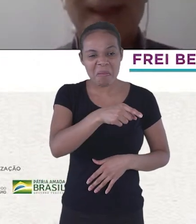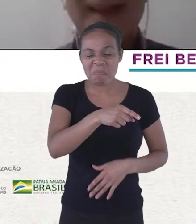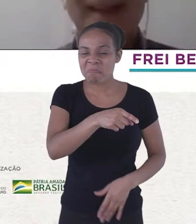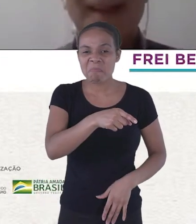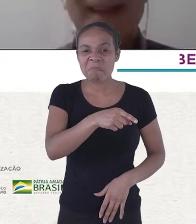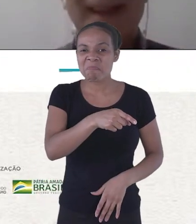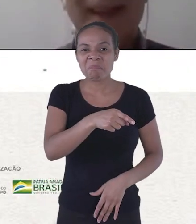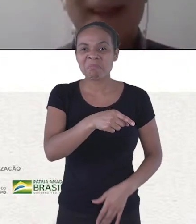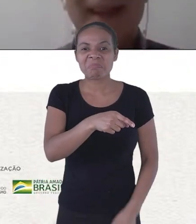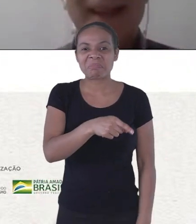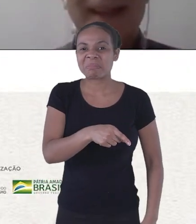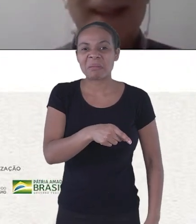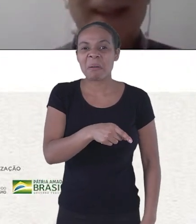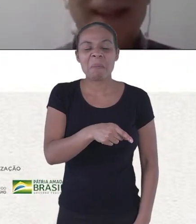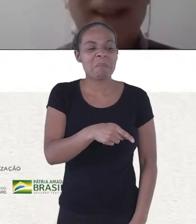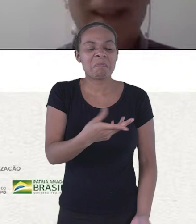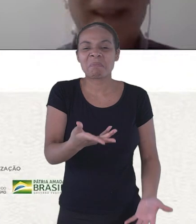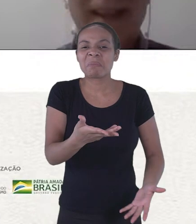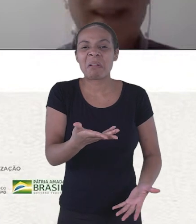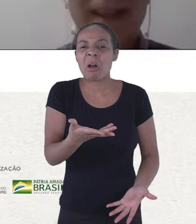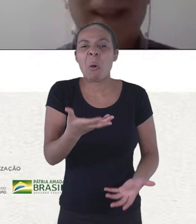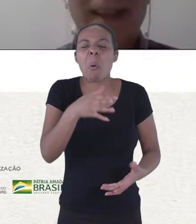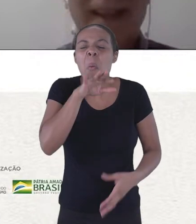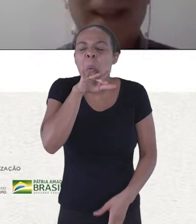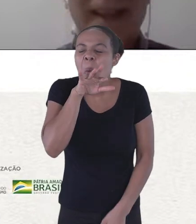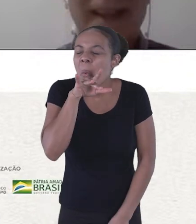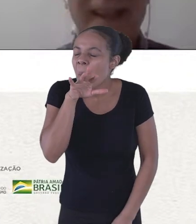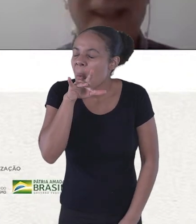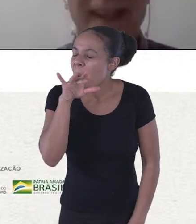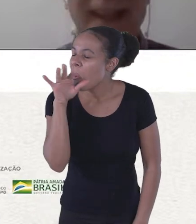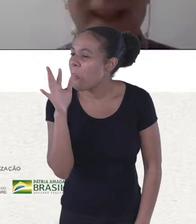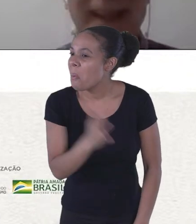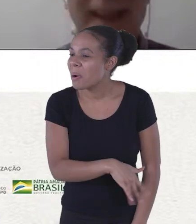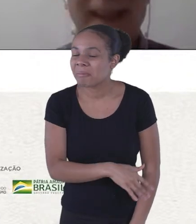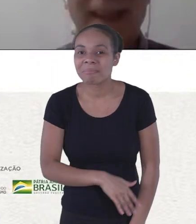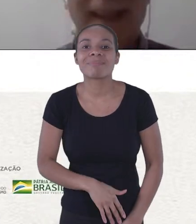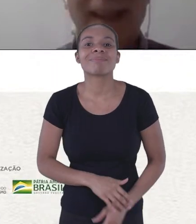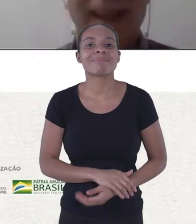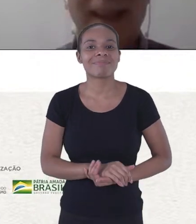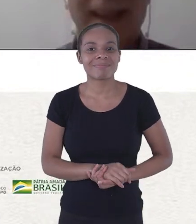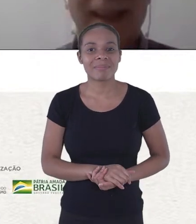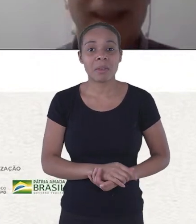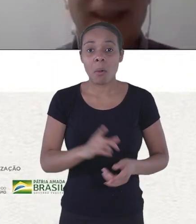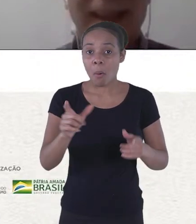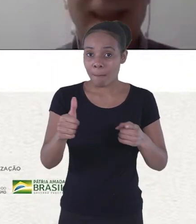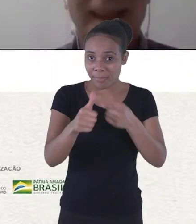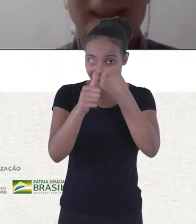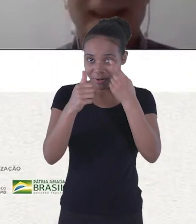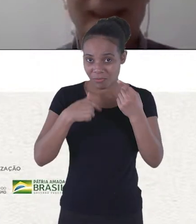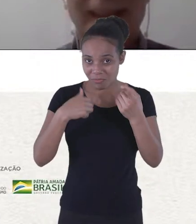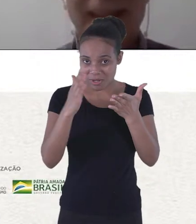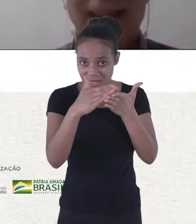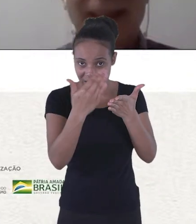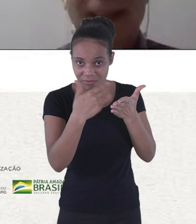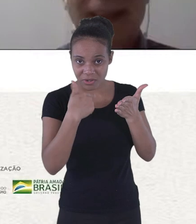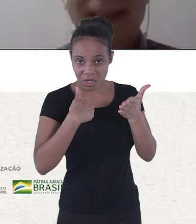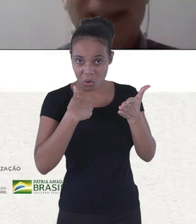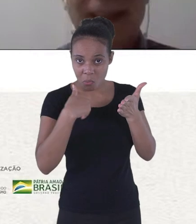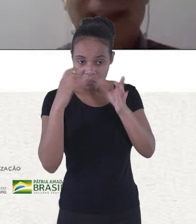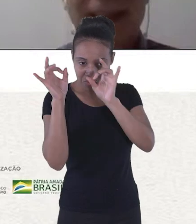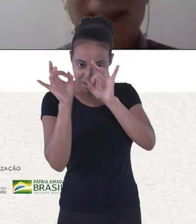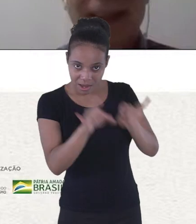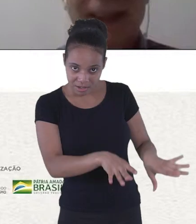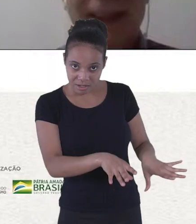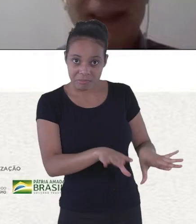Resumo. Ponto. O primeiro que eu abandonei Foi um livro que eu comecei a escrever. Eu gosto